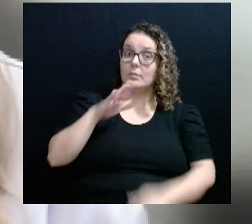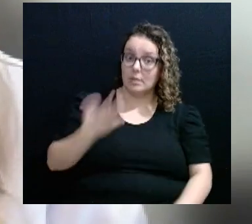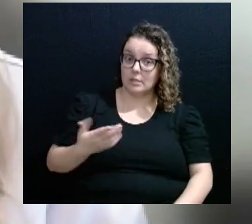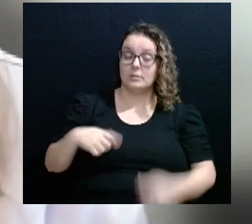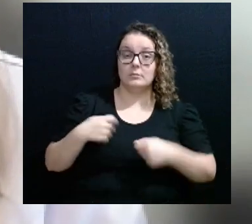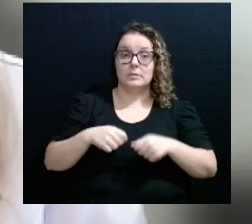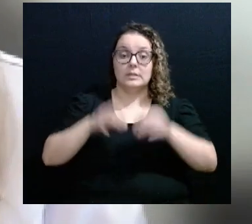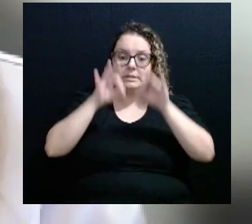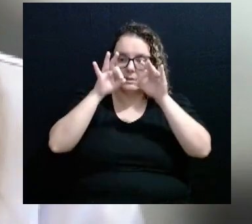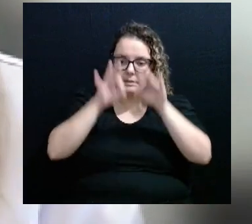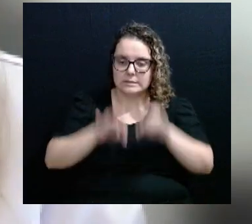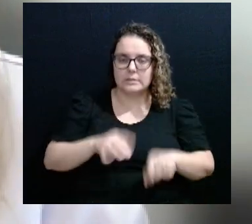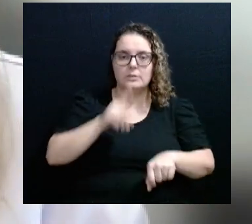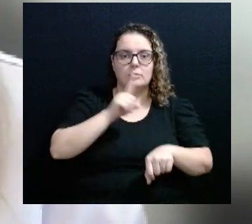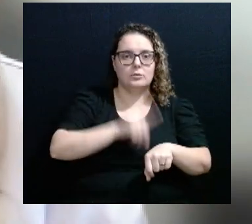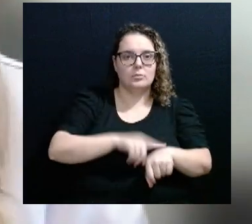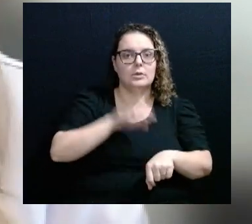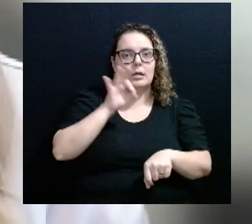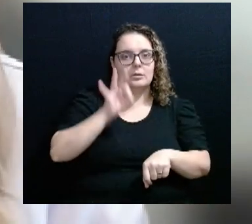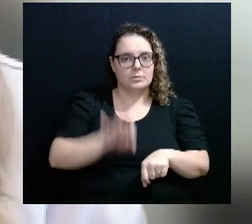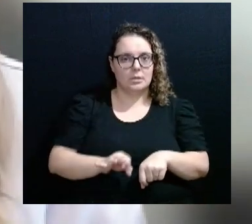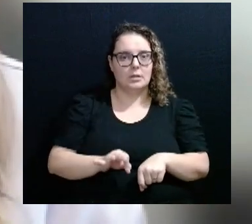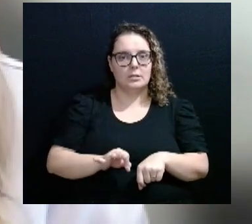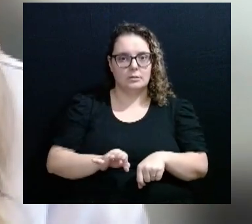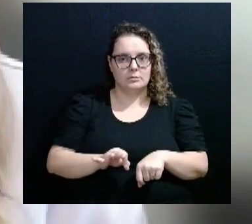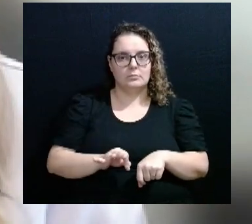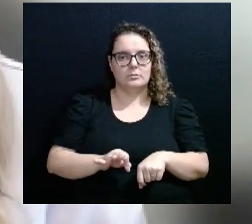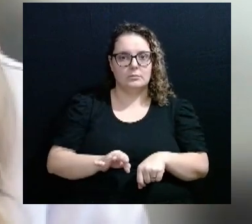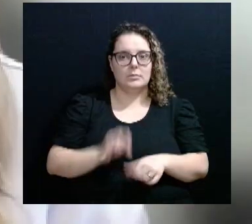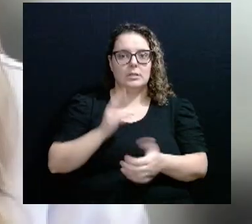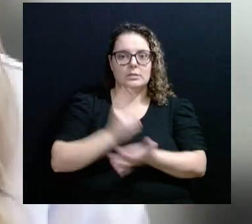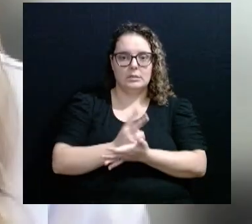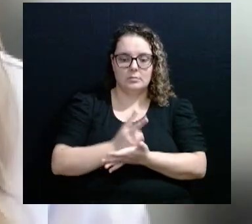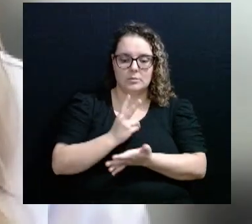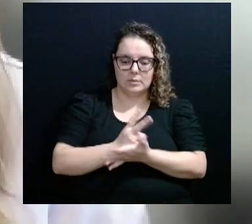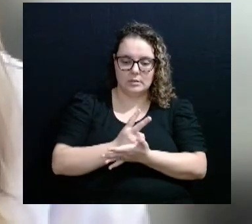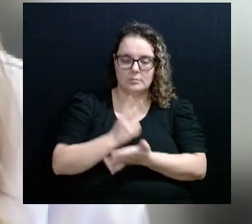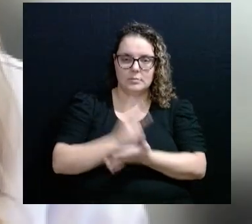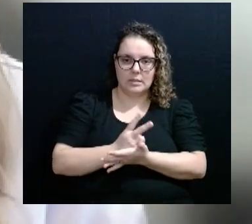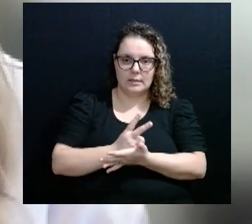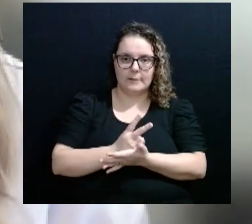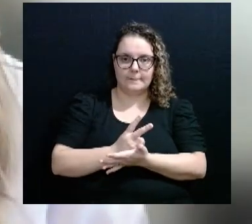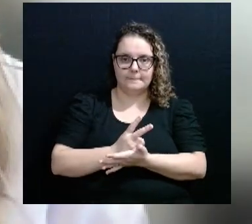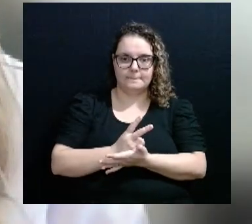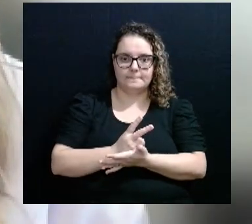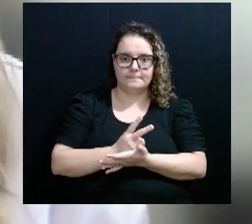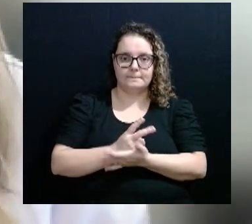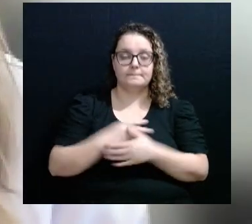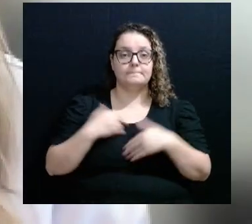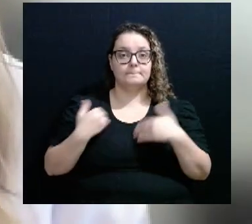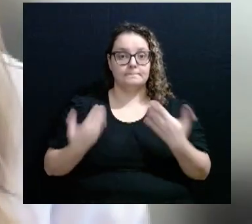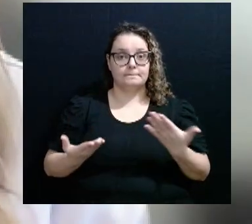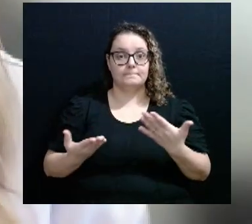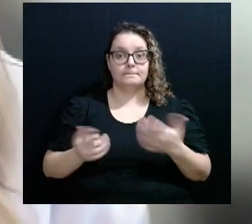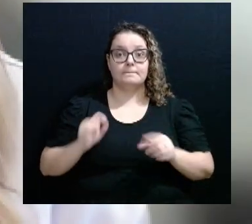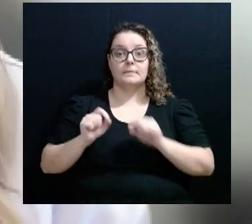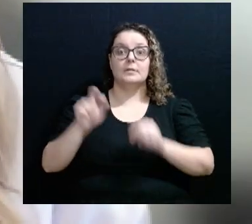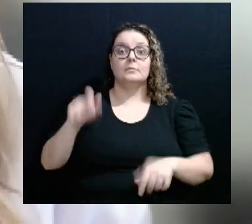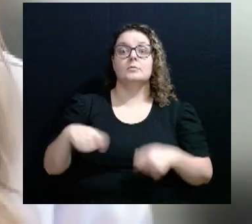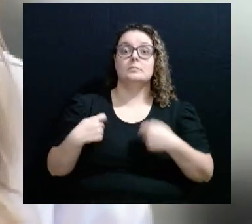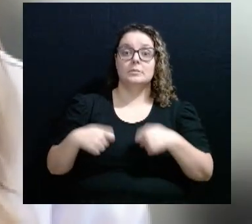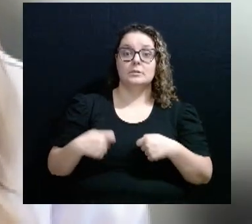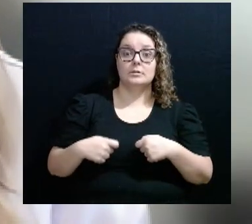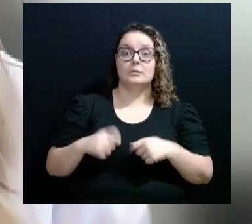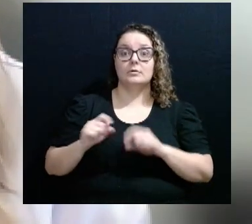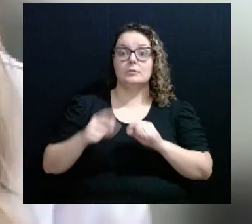uma crise mais forte. Então, tem que tomar a medicação regularmente, tá? E aí, o